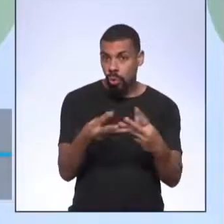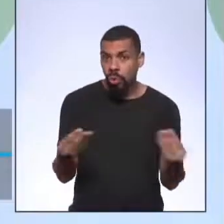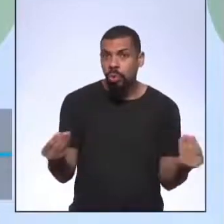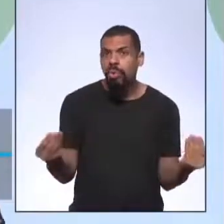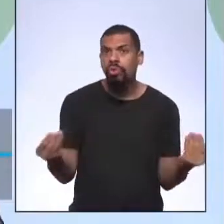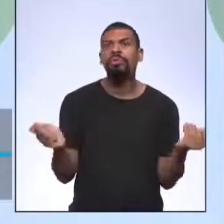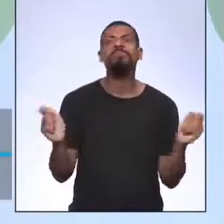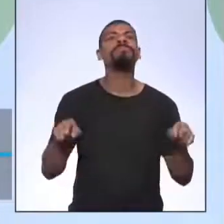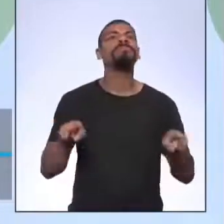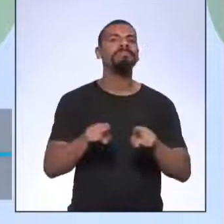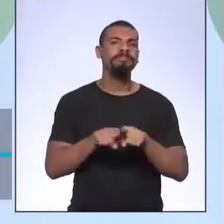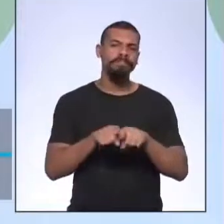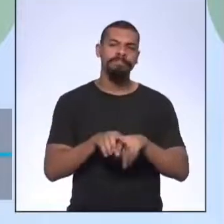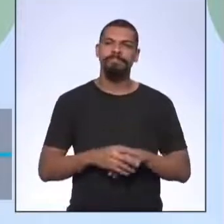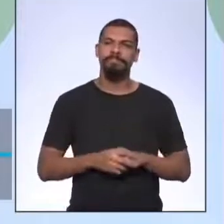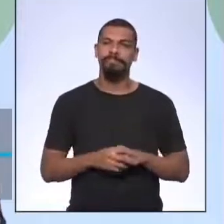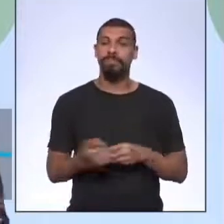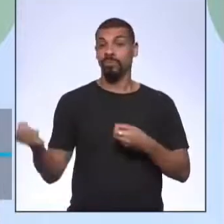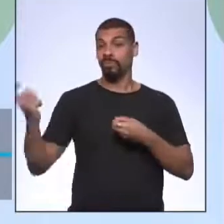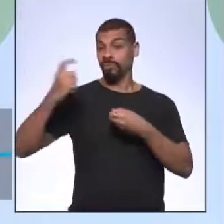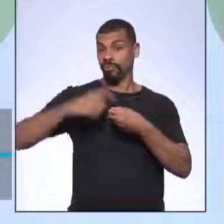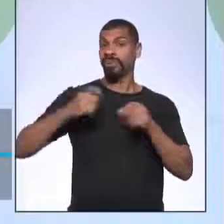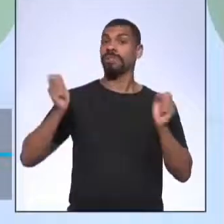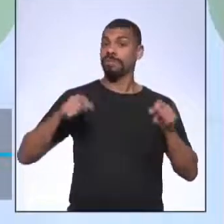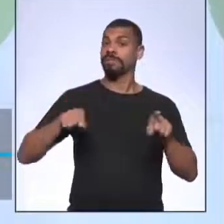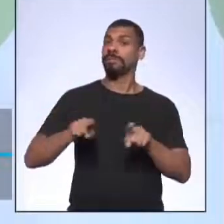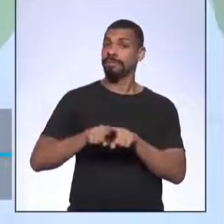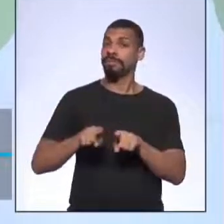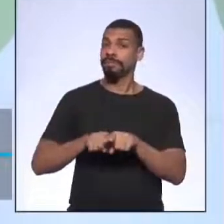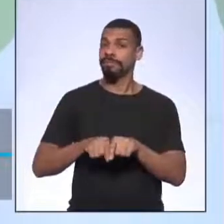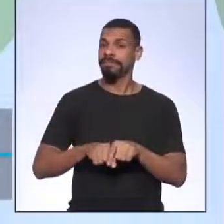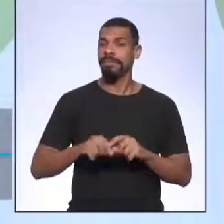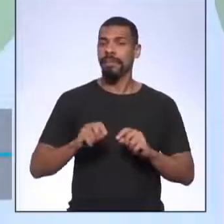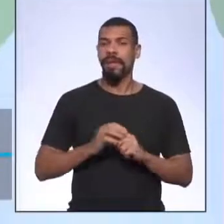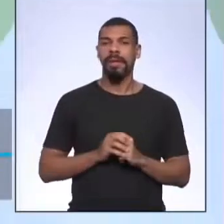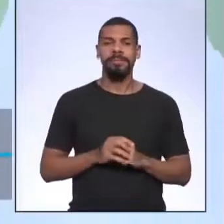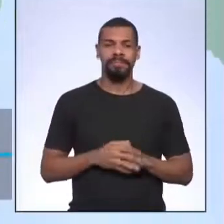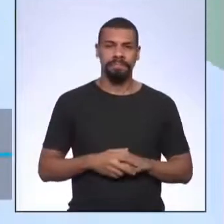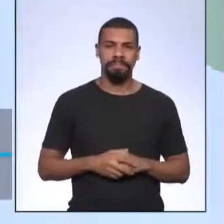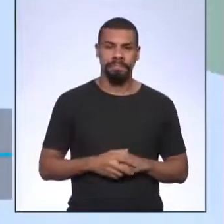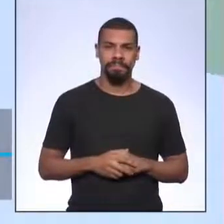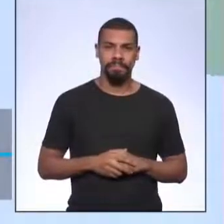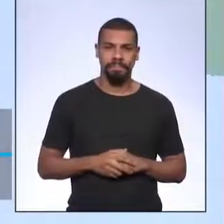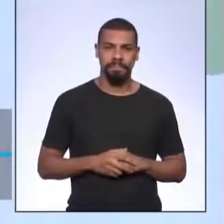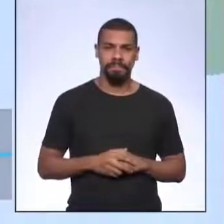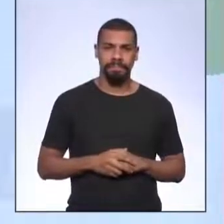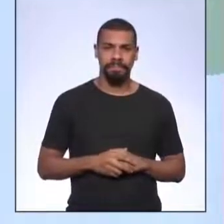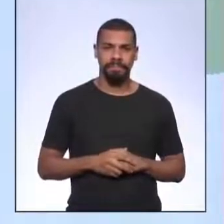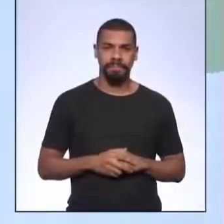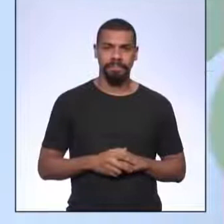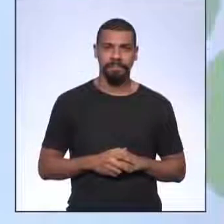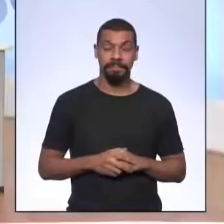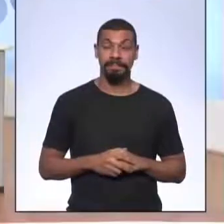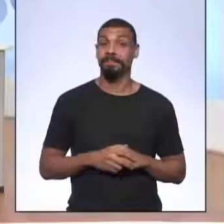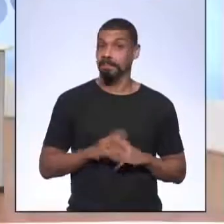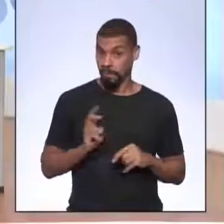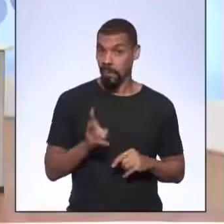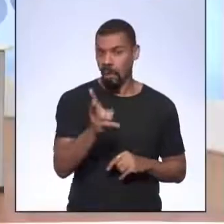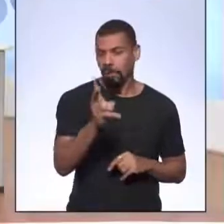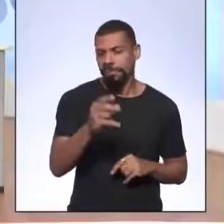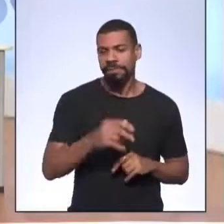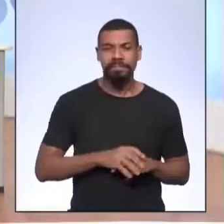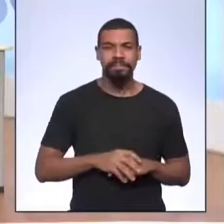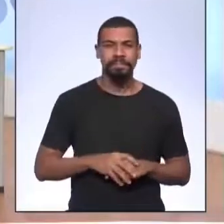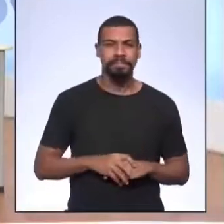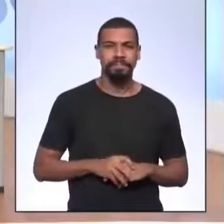que nós possamos voltar então a vida normal e também as nossas tradições culturais Ok vamos lá então vamos dar